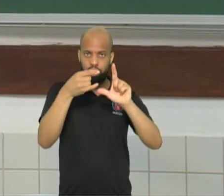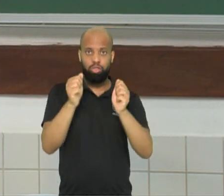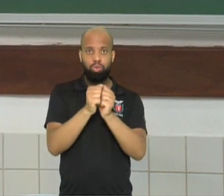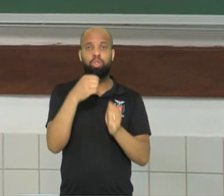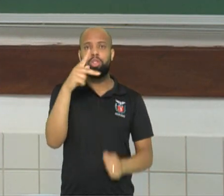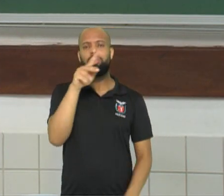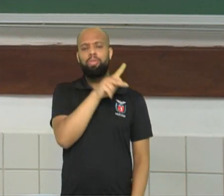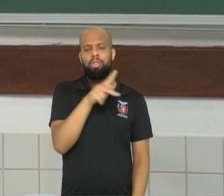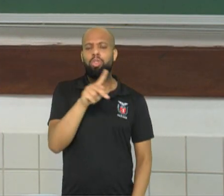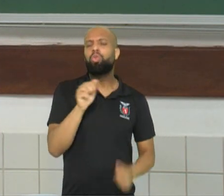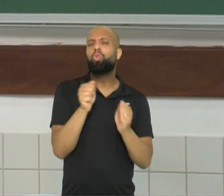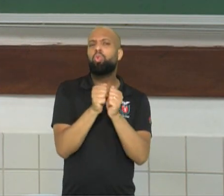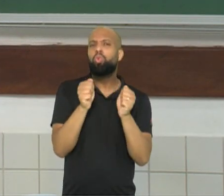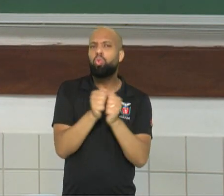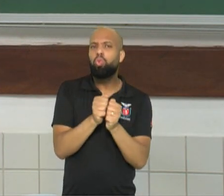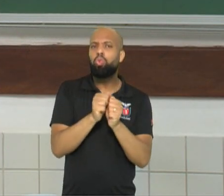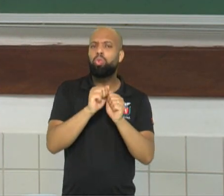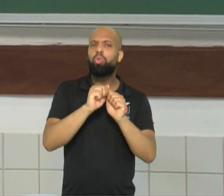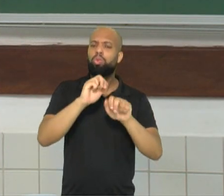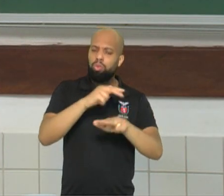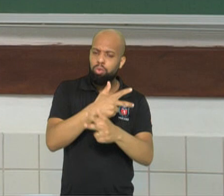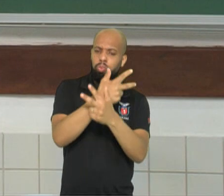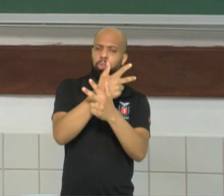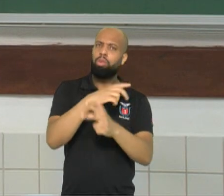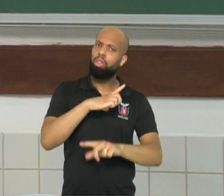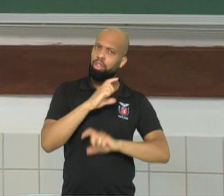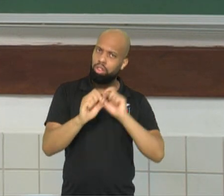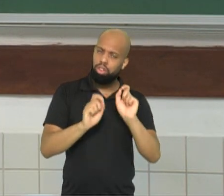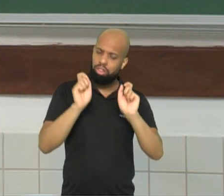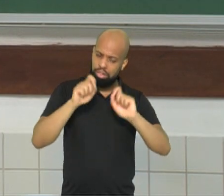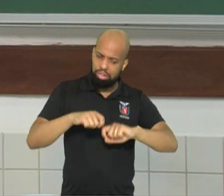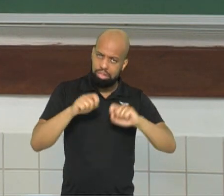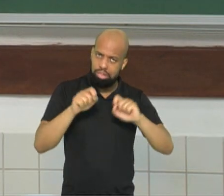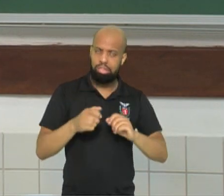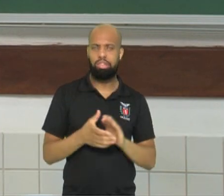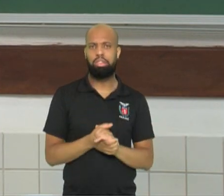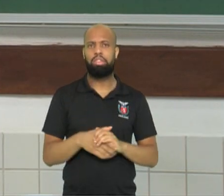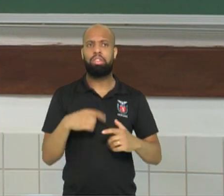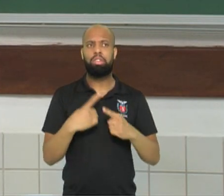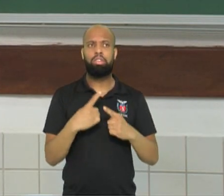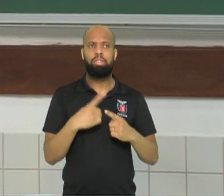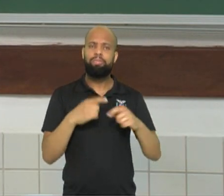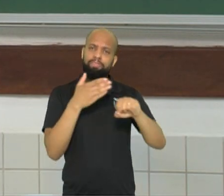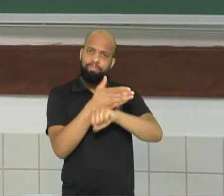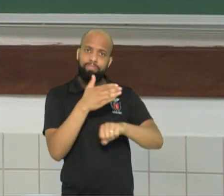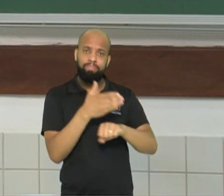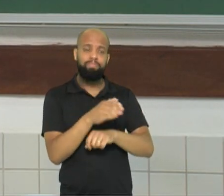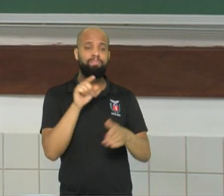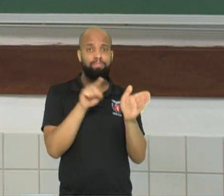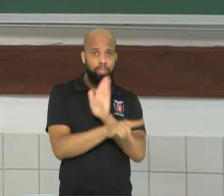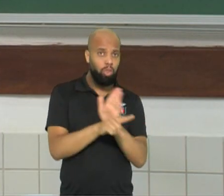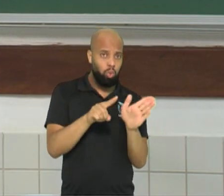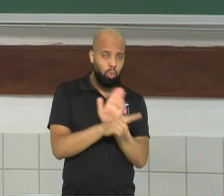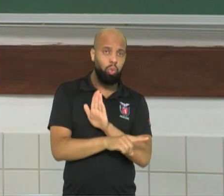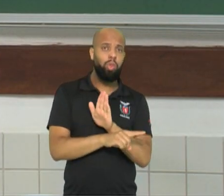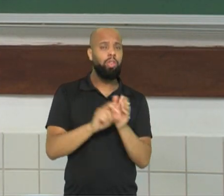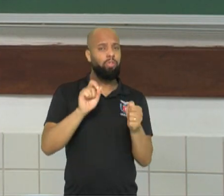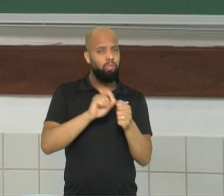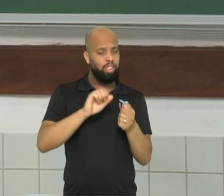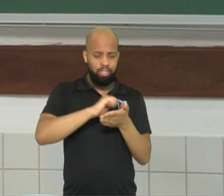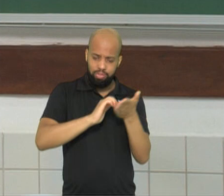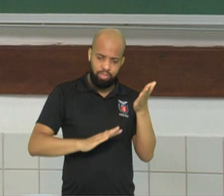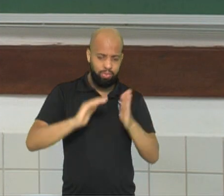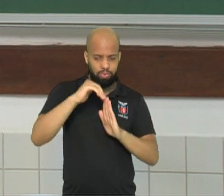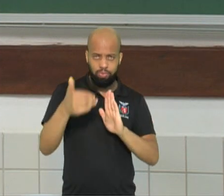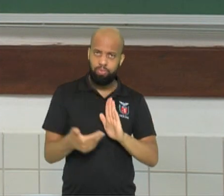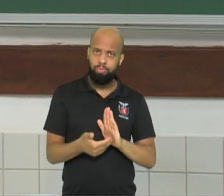professores, participe, abra a câmera, é um momento para você tirar as dúvidas, inclusive de atividades que você deixou de fazer, bota tudo em